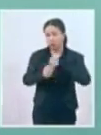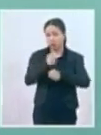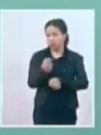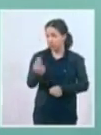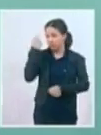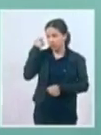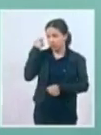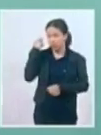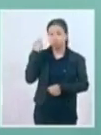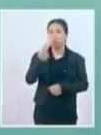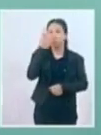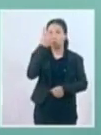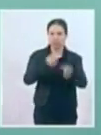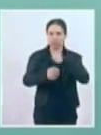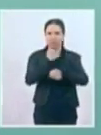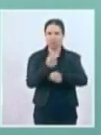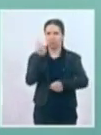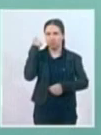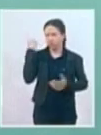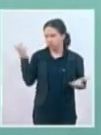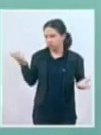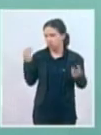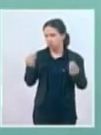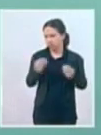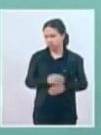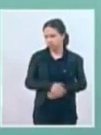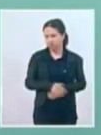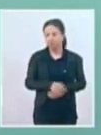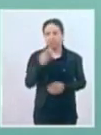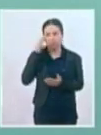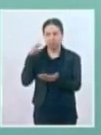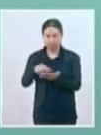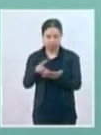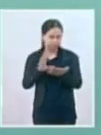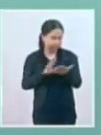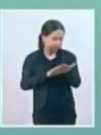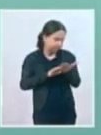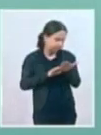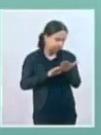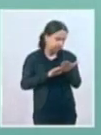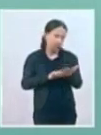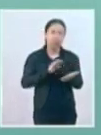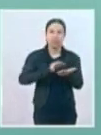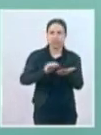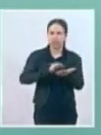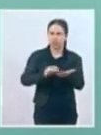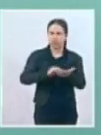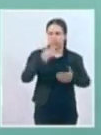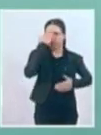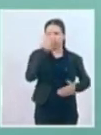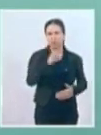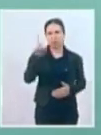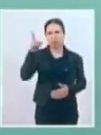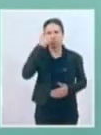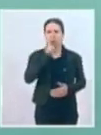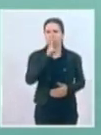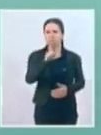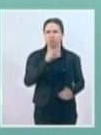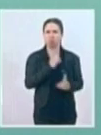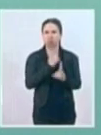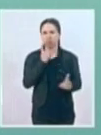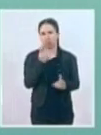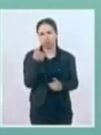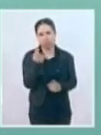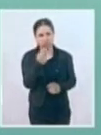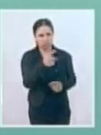ano atrasado. E aí foi quando o pessoal falou, não, vamos dar uma olhada. E a secretaria, graças a Deus, conseguiu contemplar a gente com essa